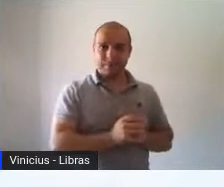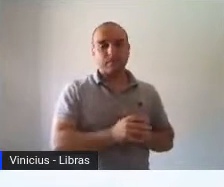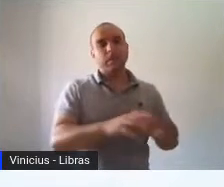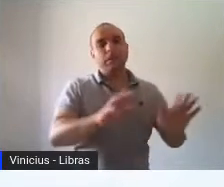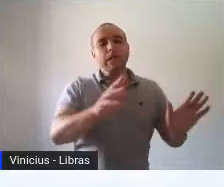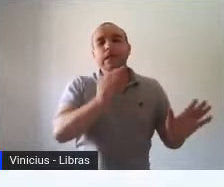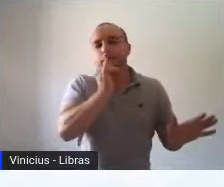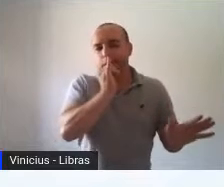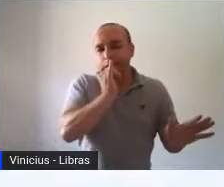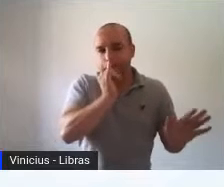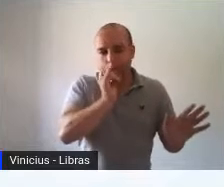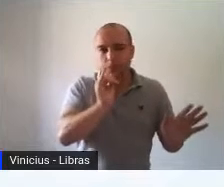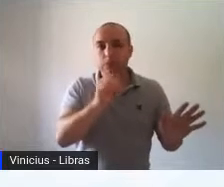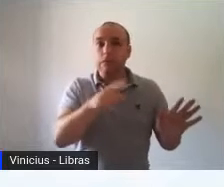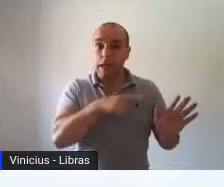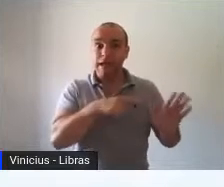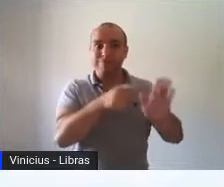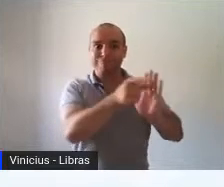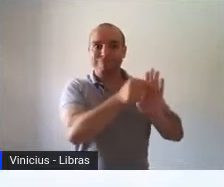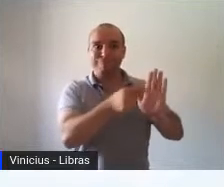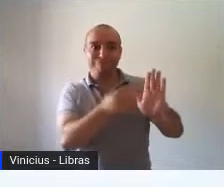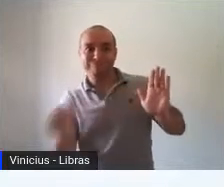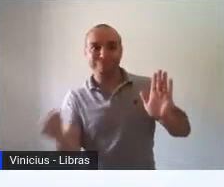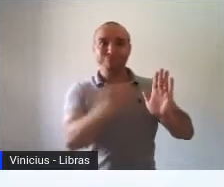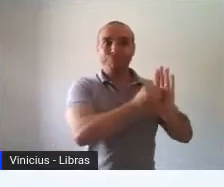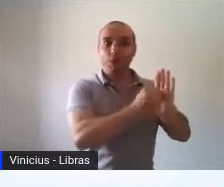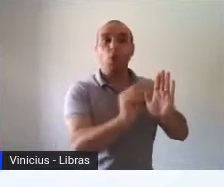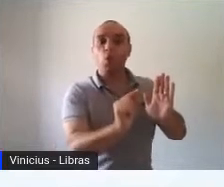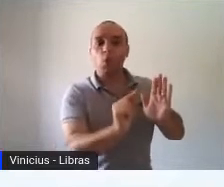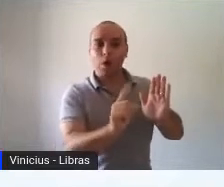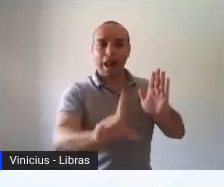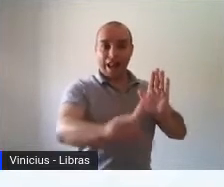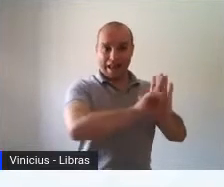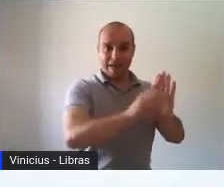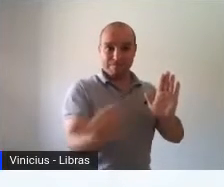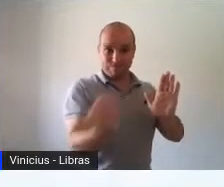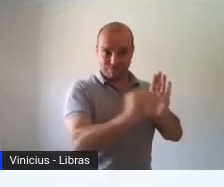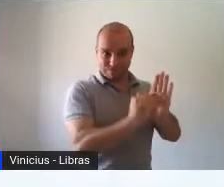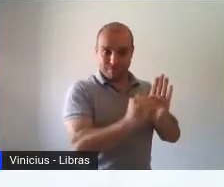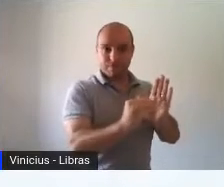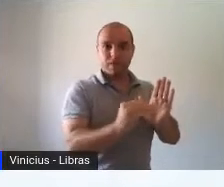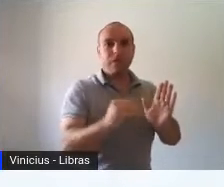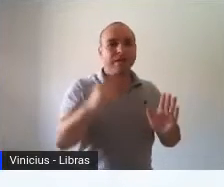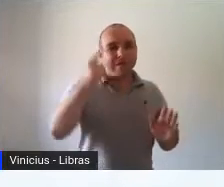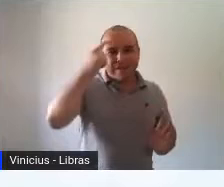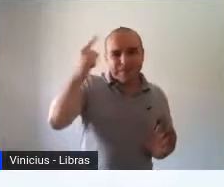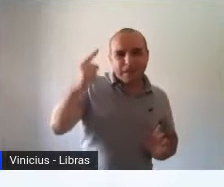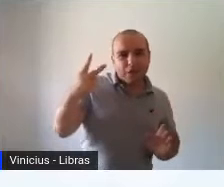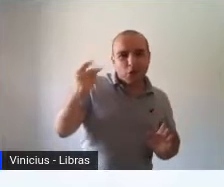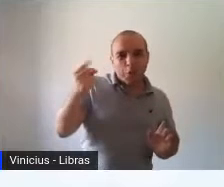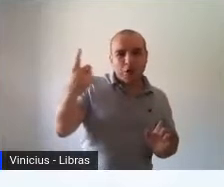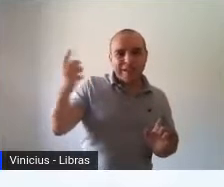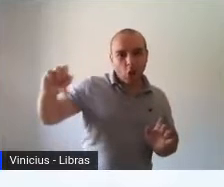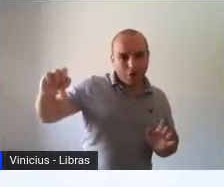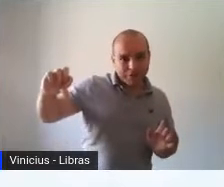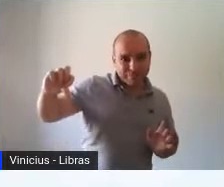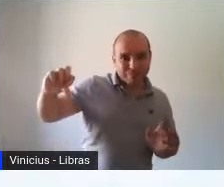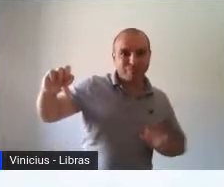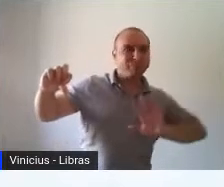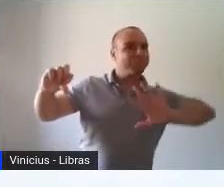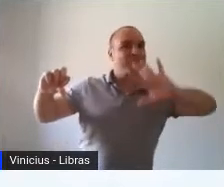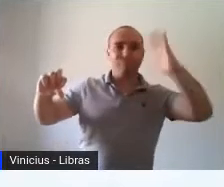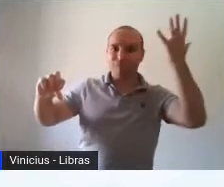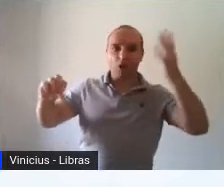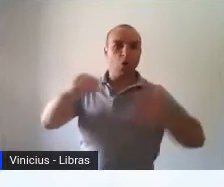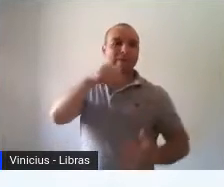acabando a política de valorização do salário mínimo, que acabou, infelizmente, em 2019, iria valer a mesma regra. Né? E